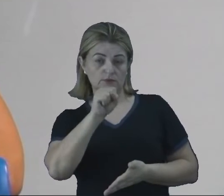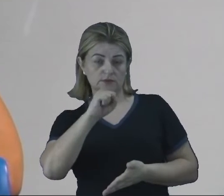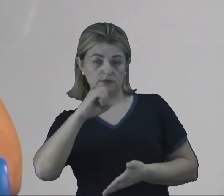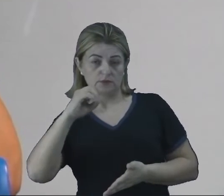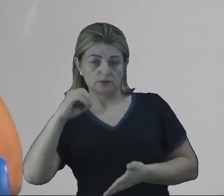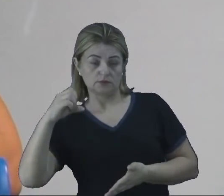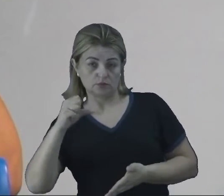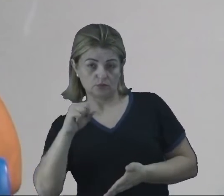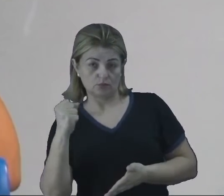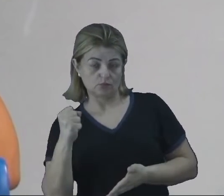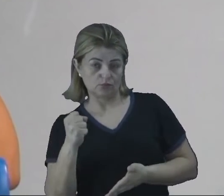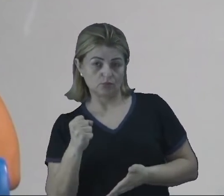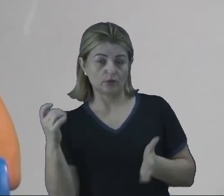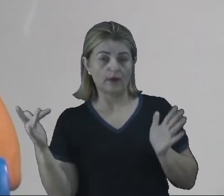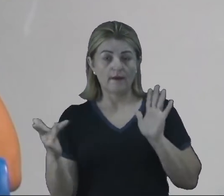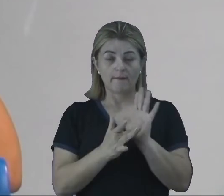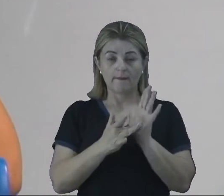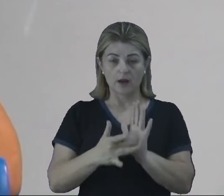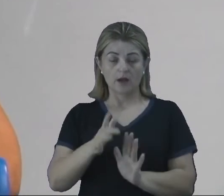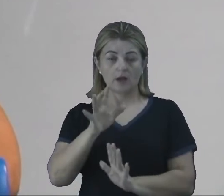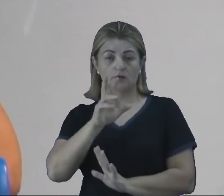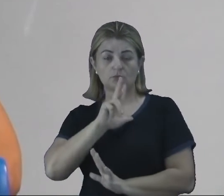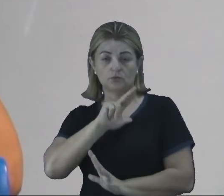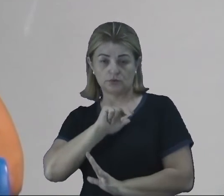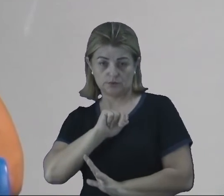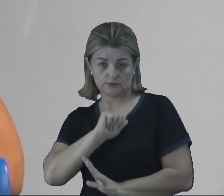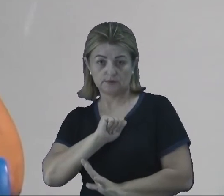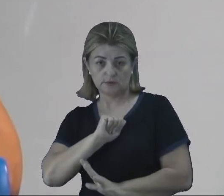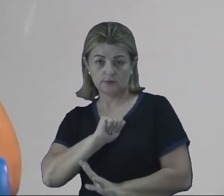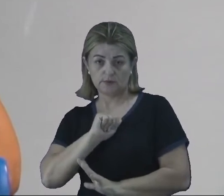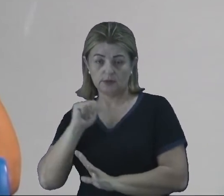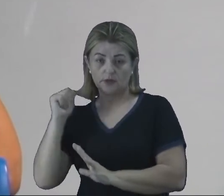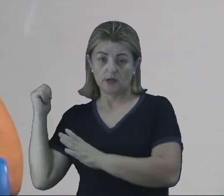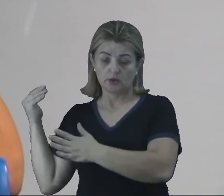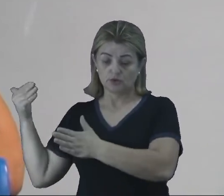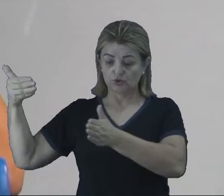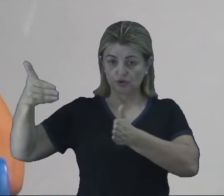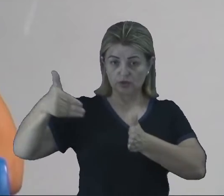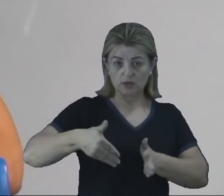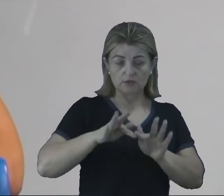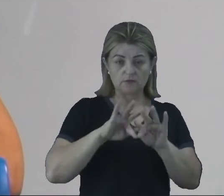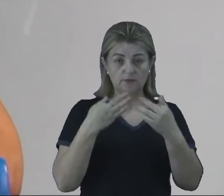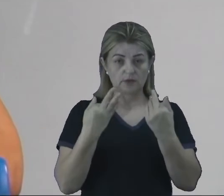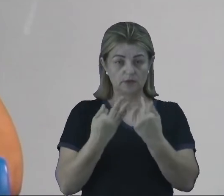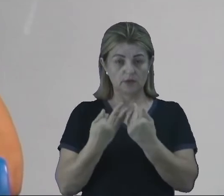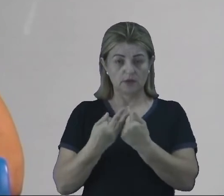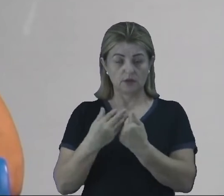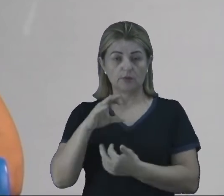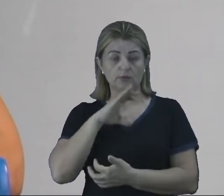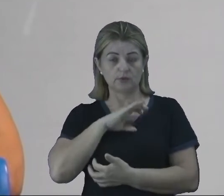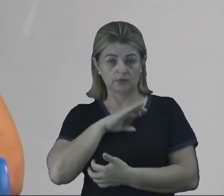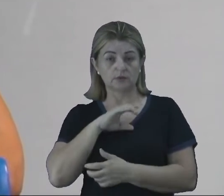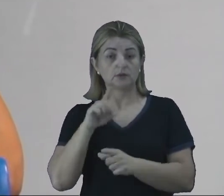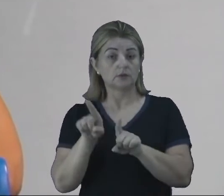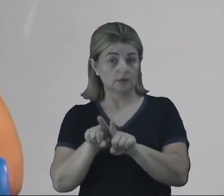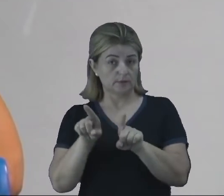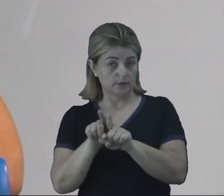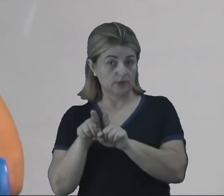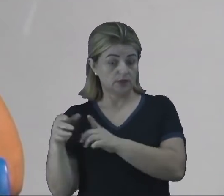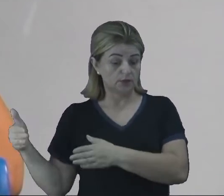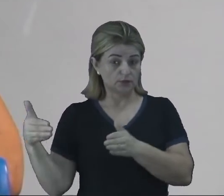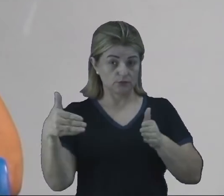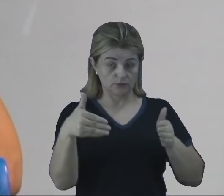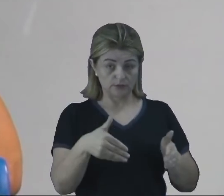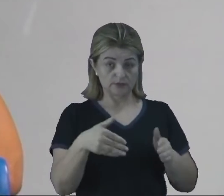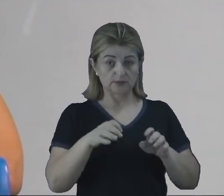pessoa, tá bom? E aí há essa relação também com amor e morte, que acaba se repetindo tanto na letra A quanto na letra